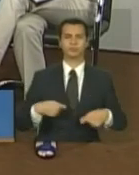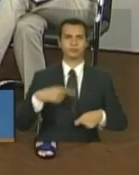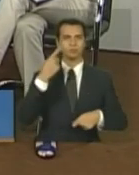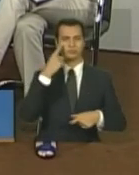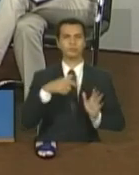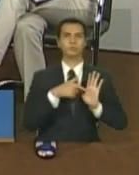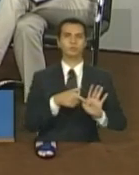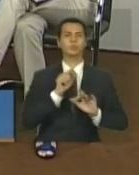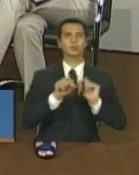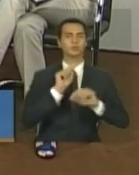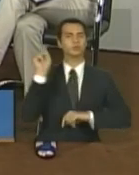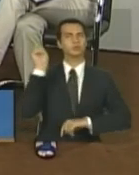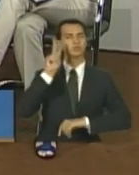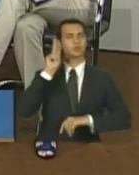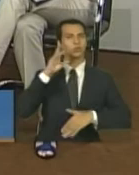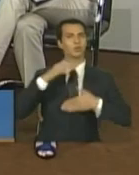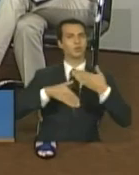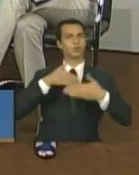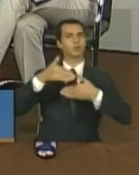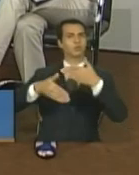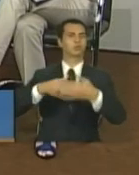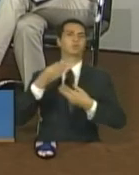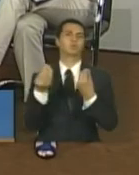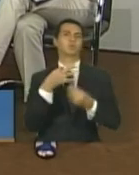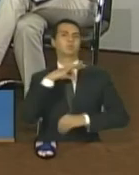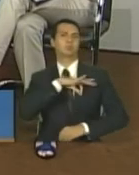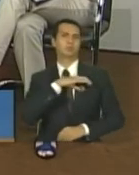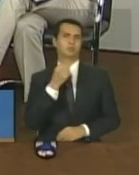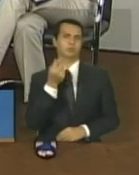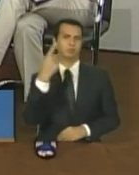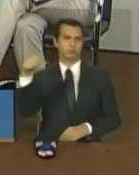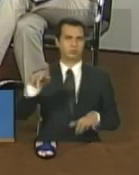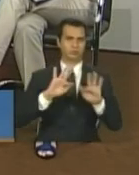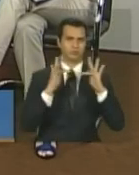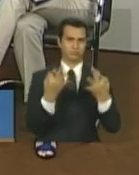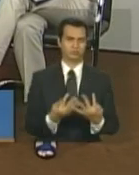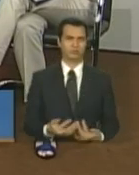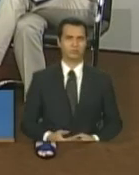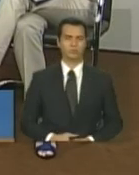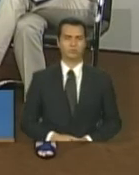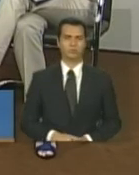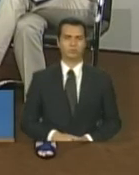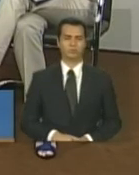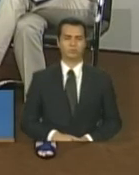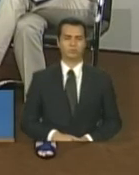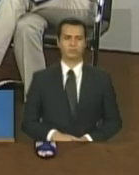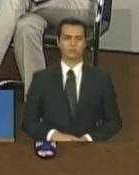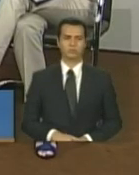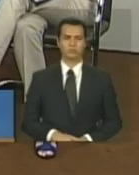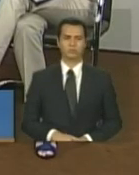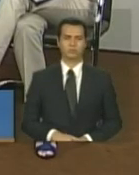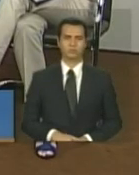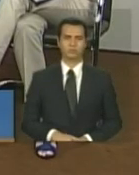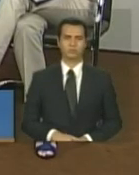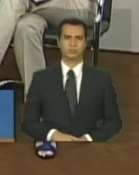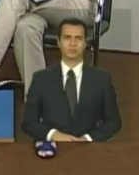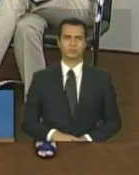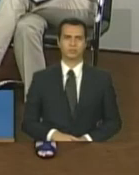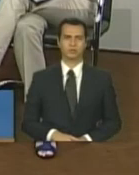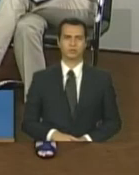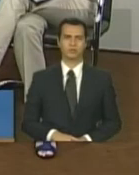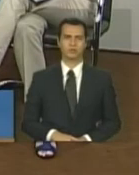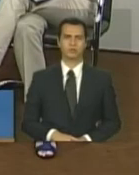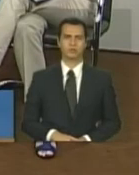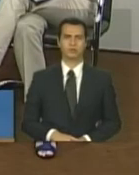tá para que a gente também possa computar isso no cálculo a também tem um instrumento extremamente importante